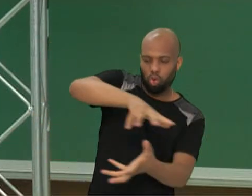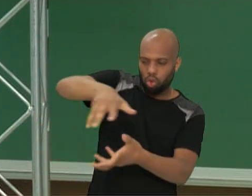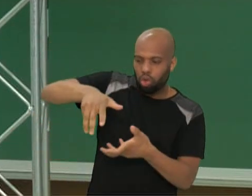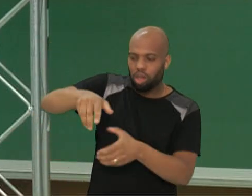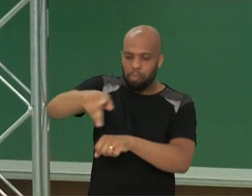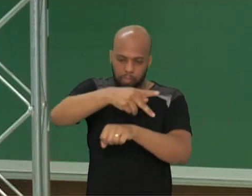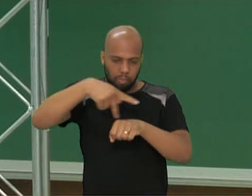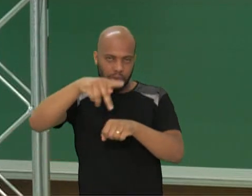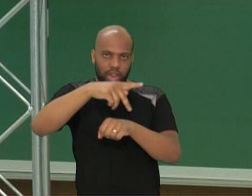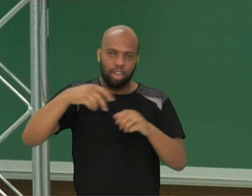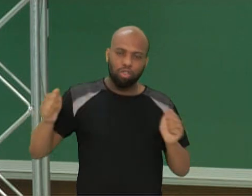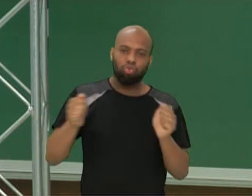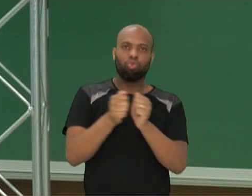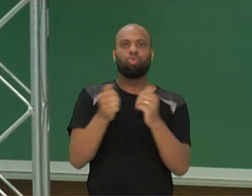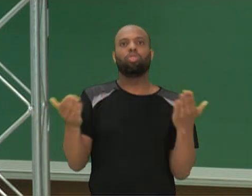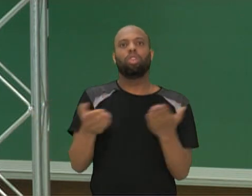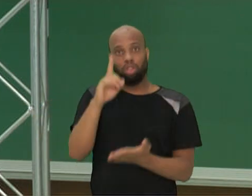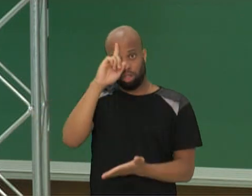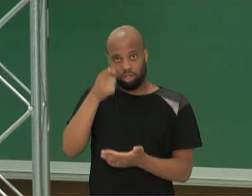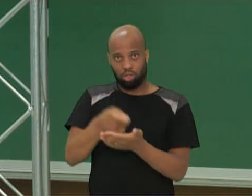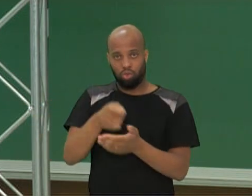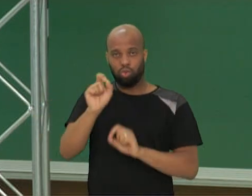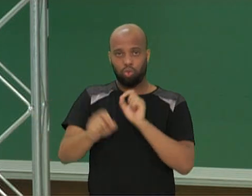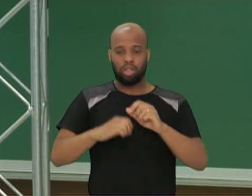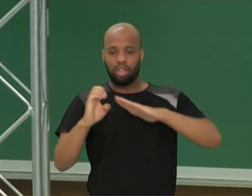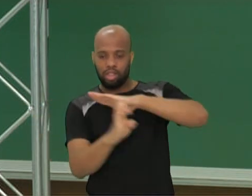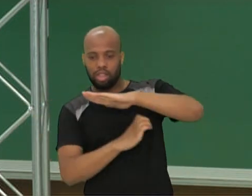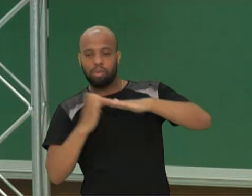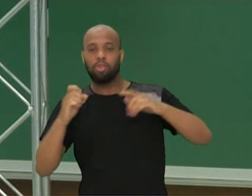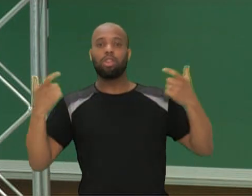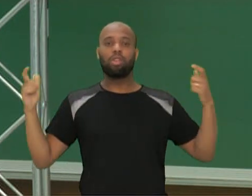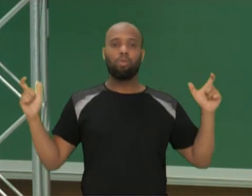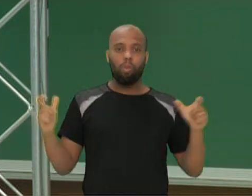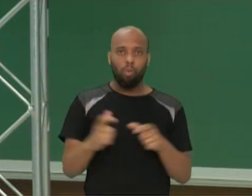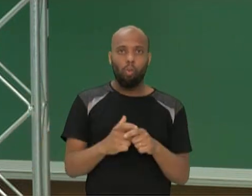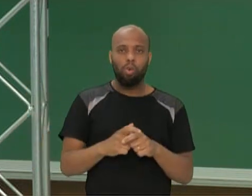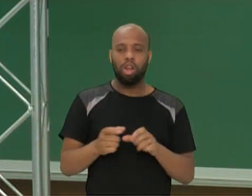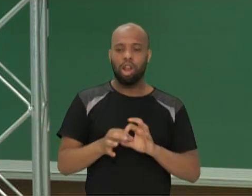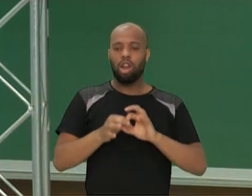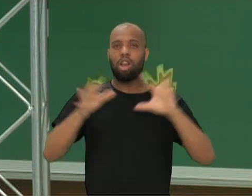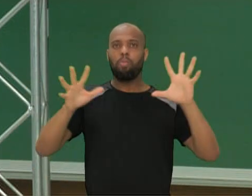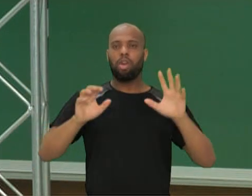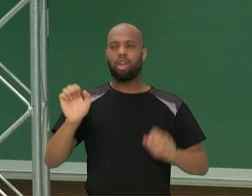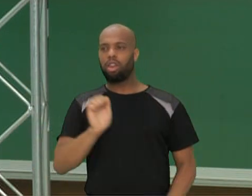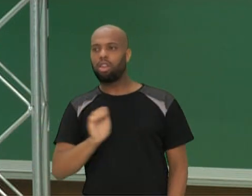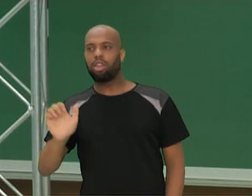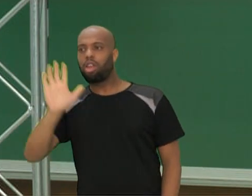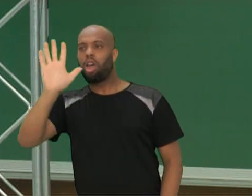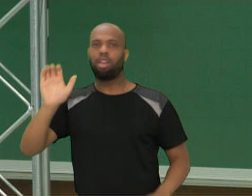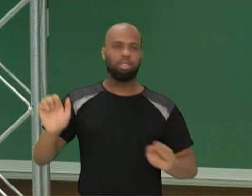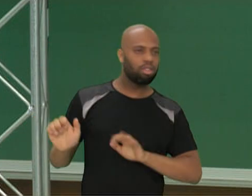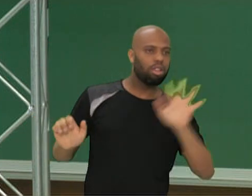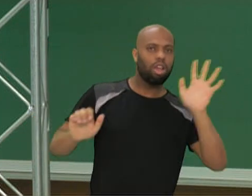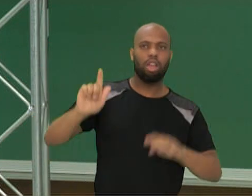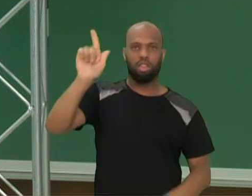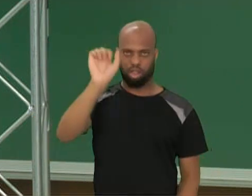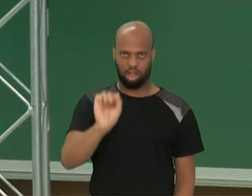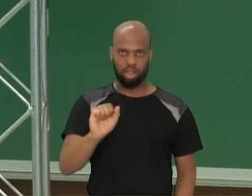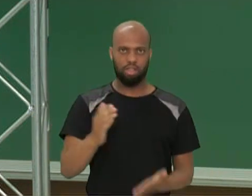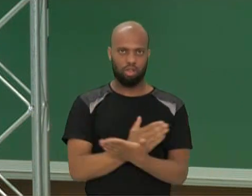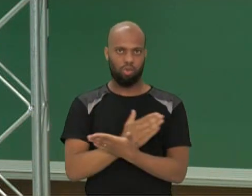e países fizeram com que as empresas reduzissem a emissão de determinados gases poluentes,